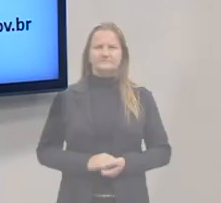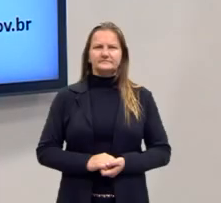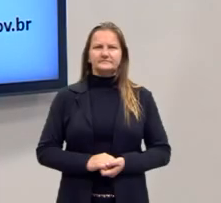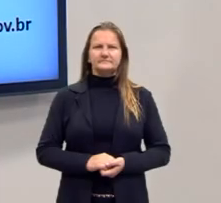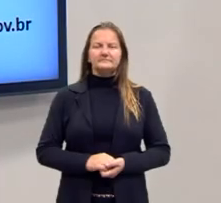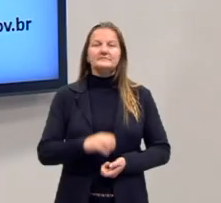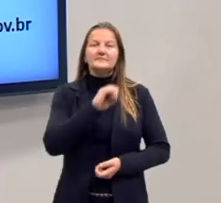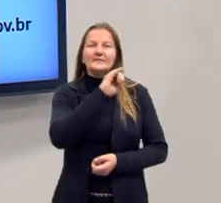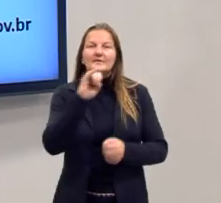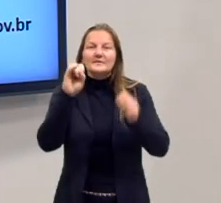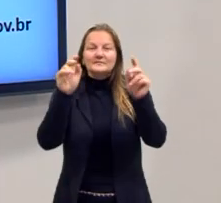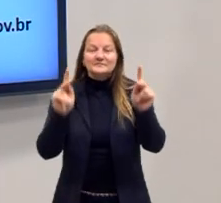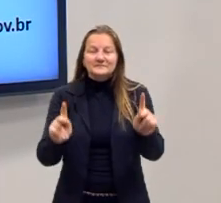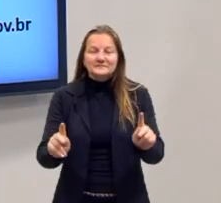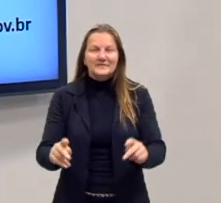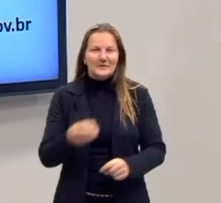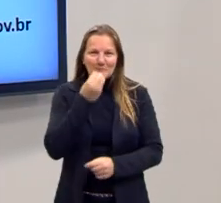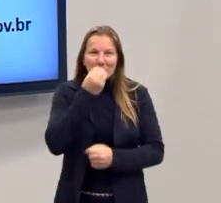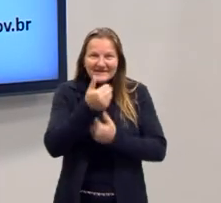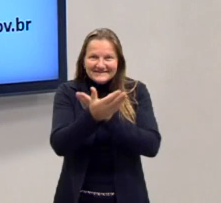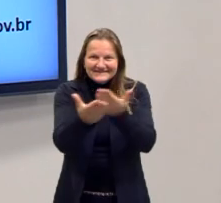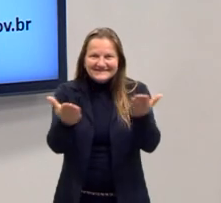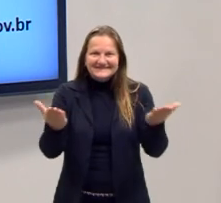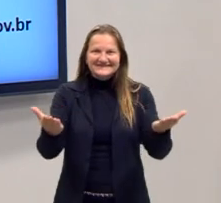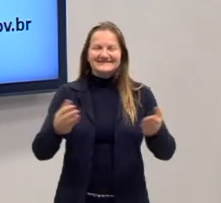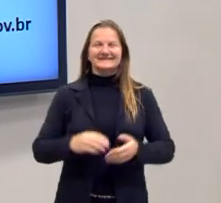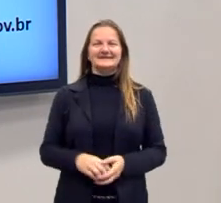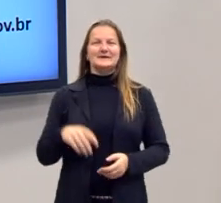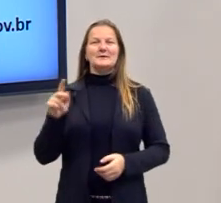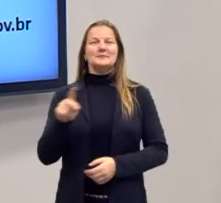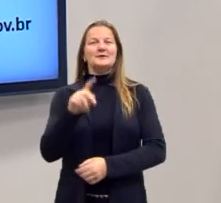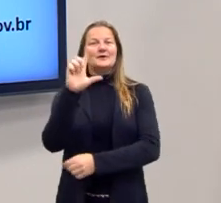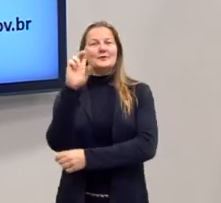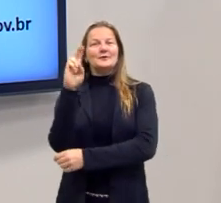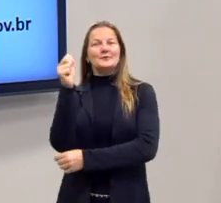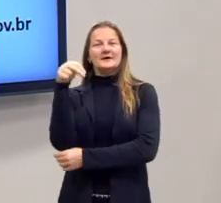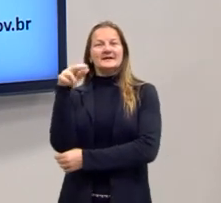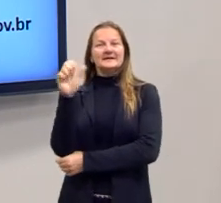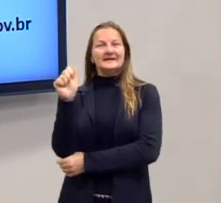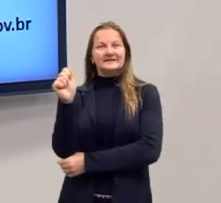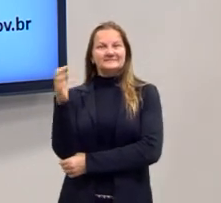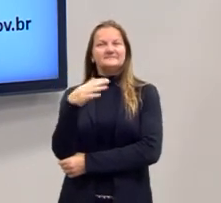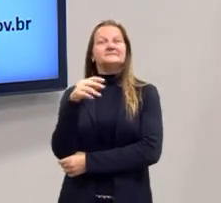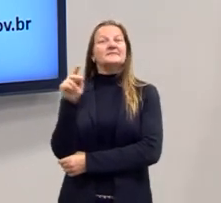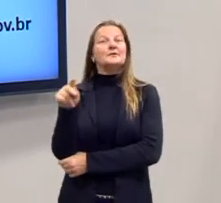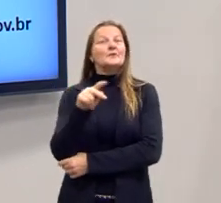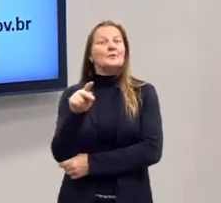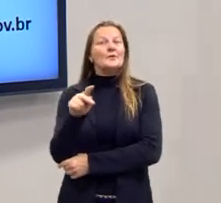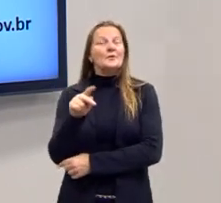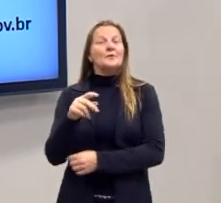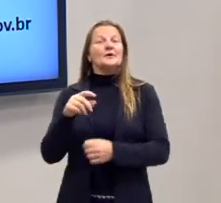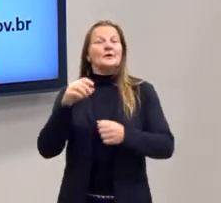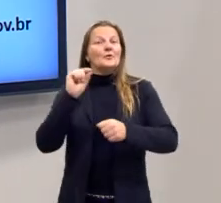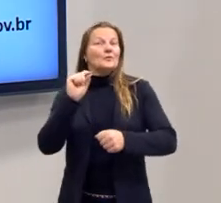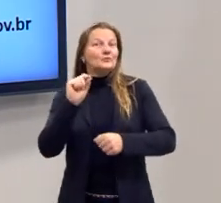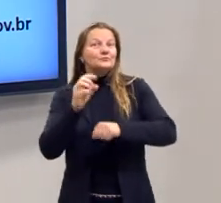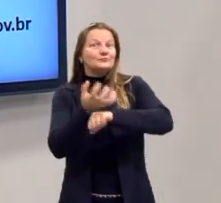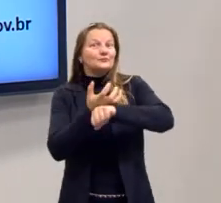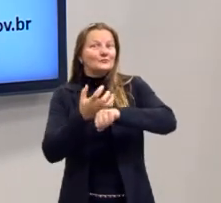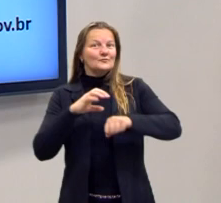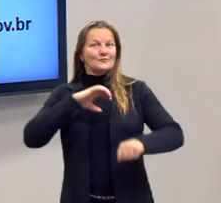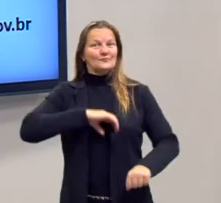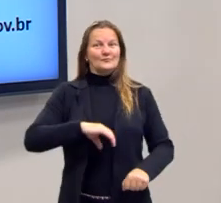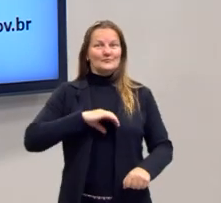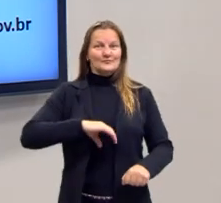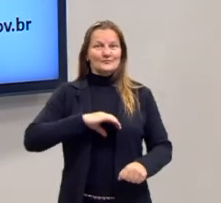e aí pessoal tudo bem com vocês eu sou professora Luana Miller trabalha com vocês o componentes curriculares de língua